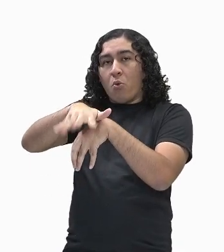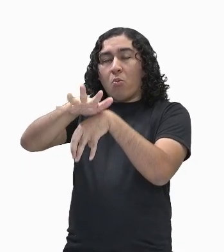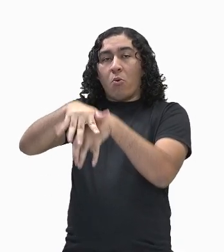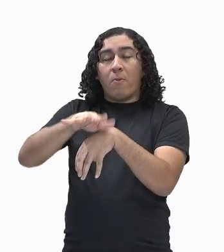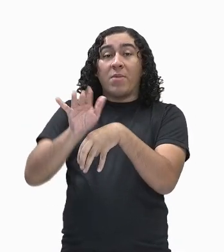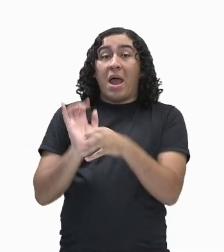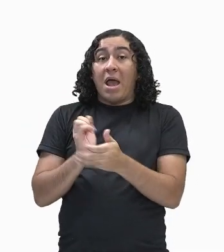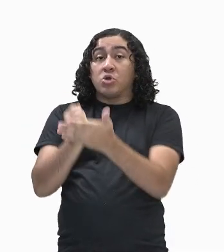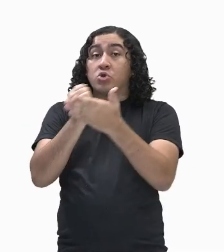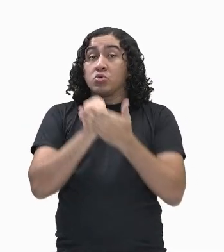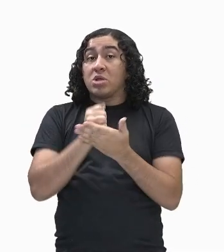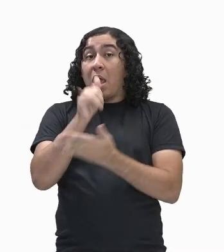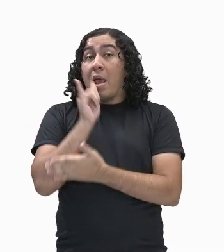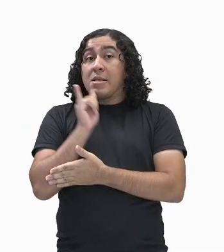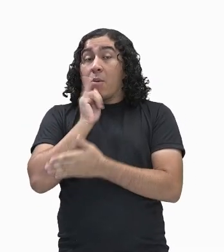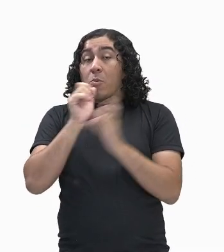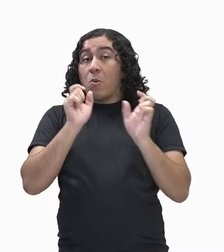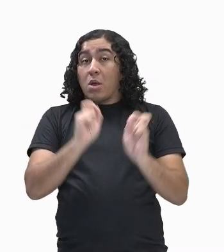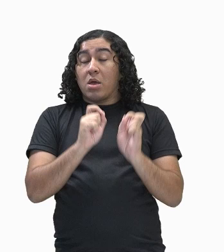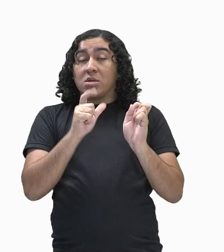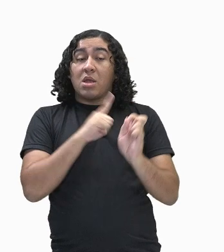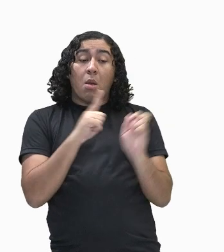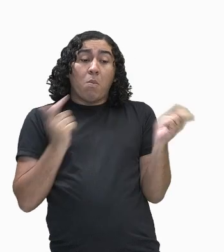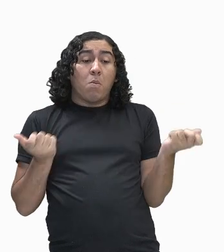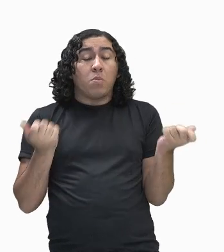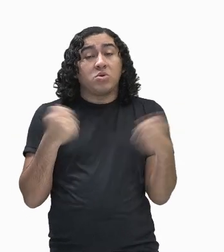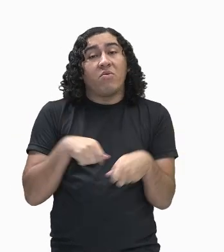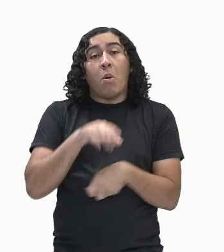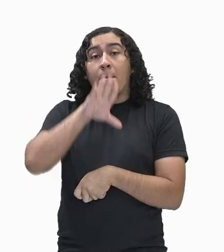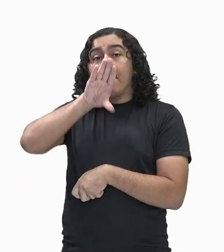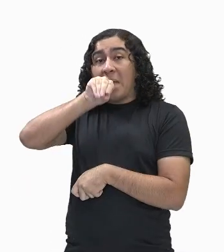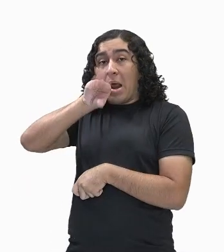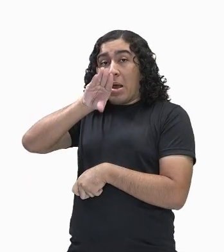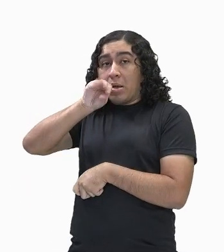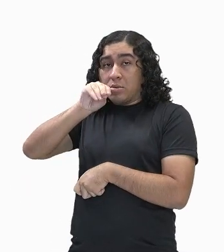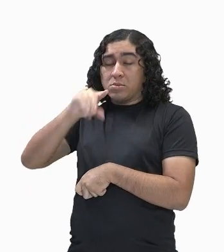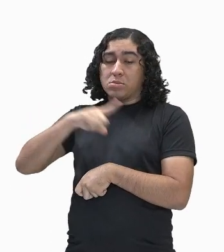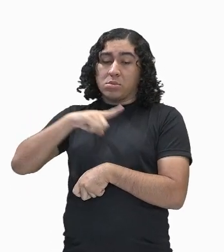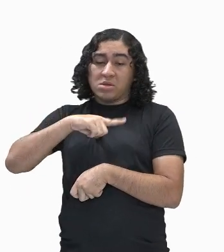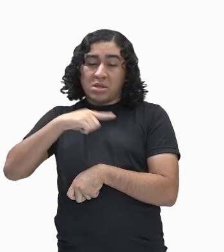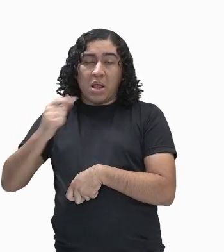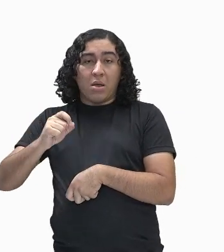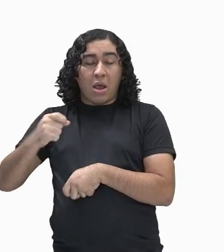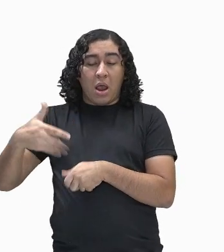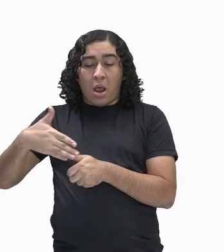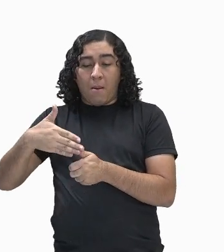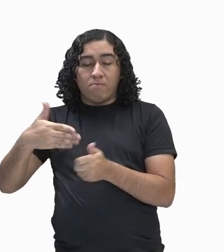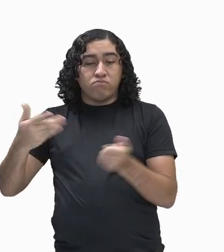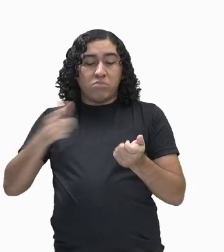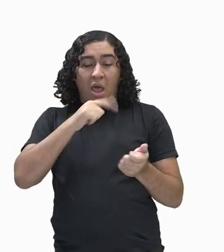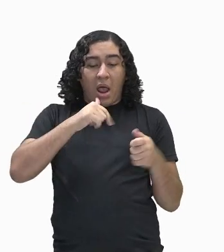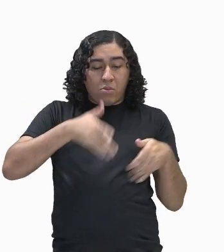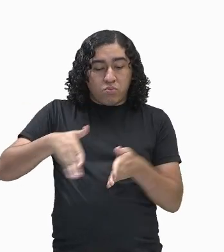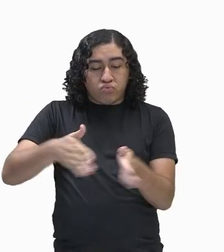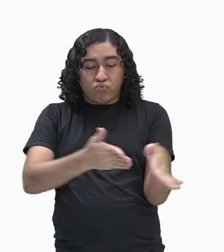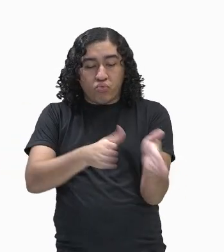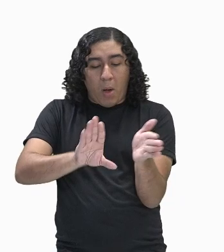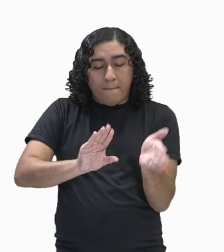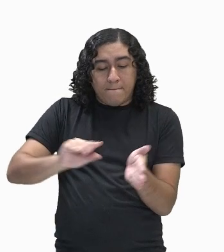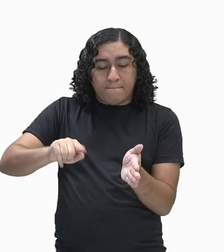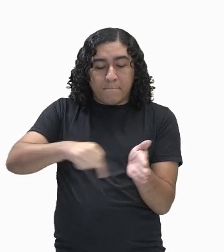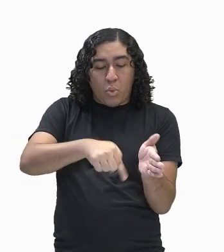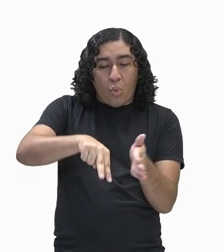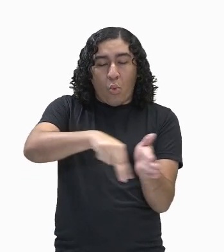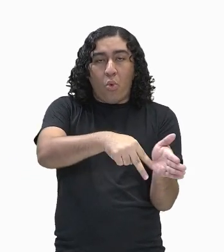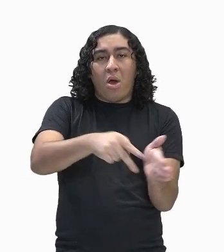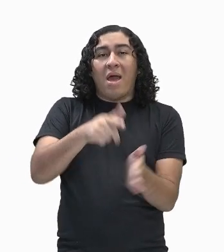ajuda, por exemplo, um pato, quando ele está nadando, a pena impermeabilizada, ela não vai